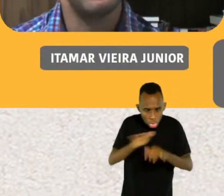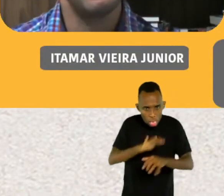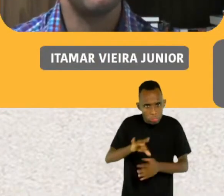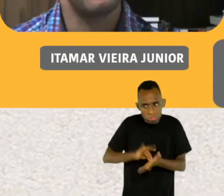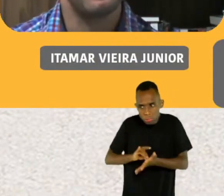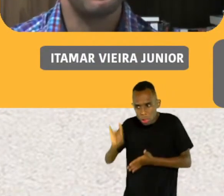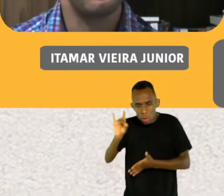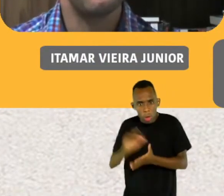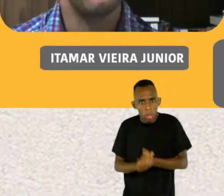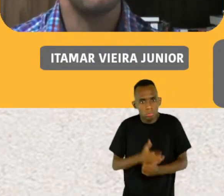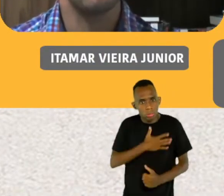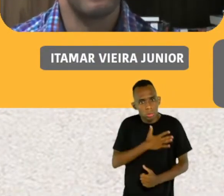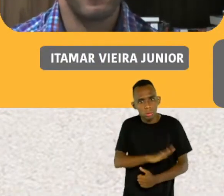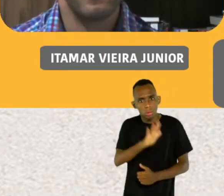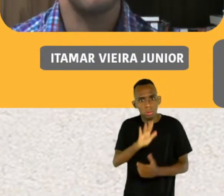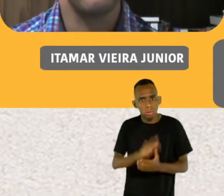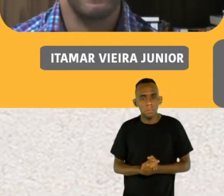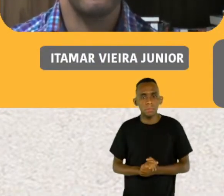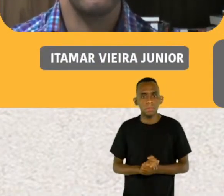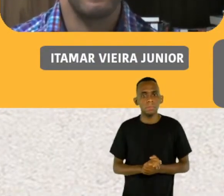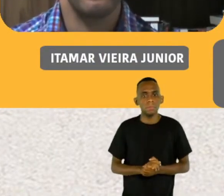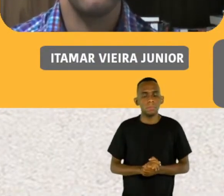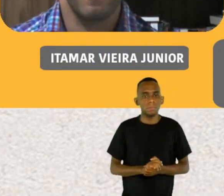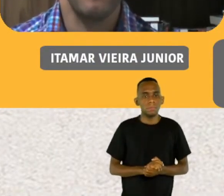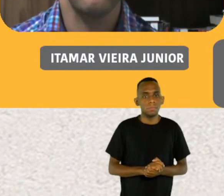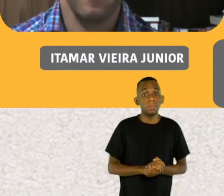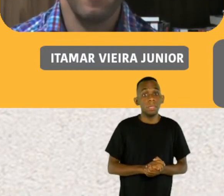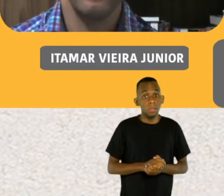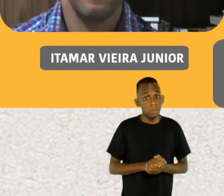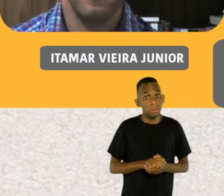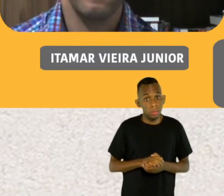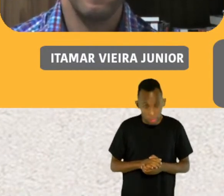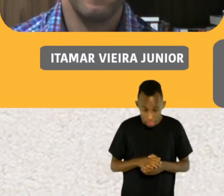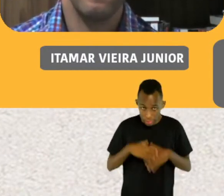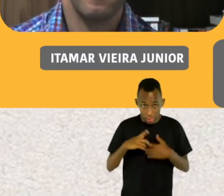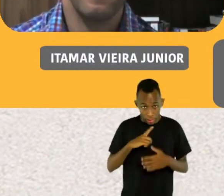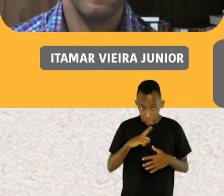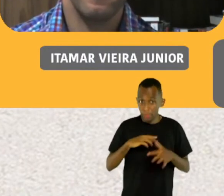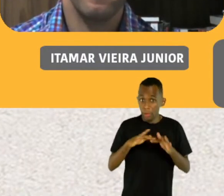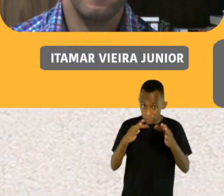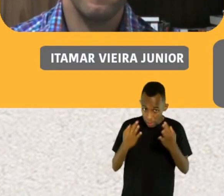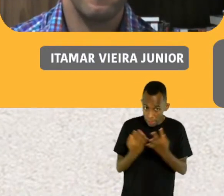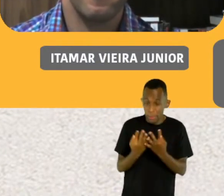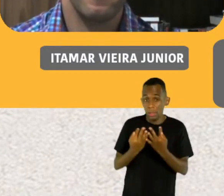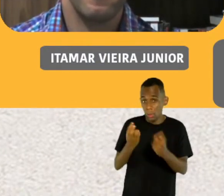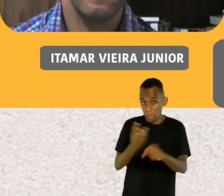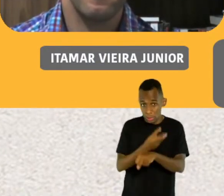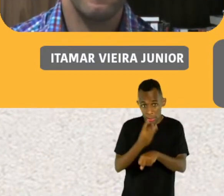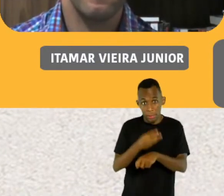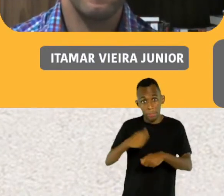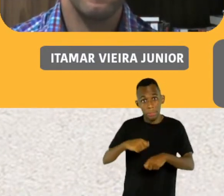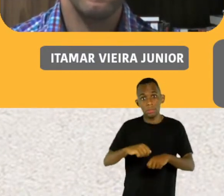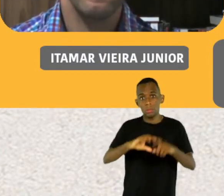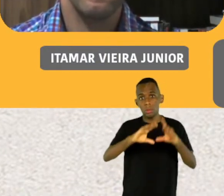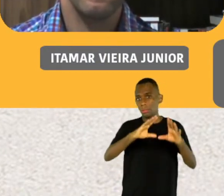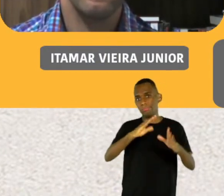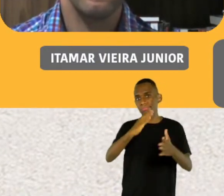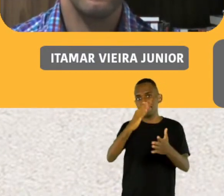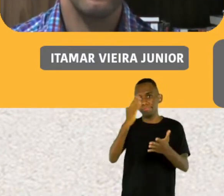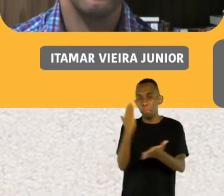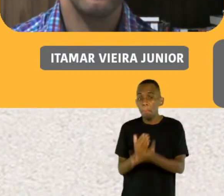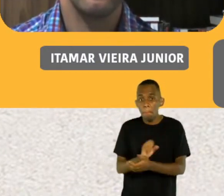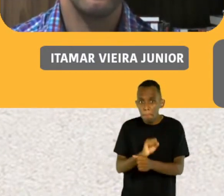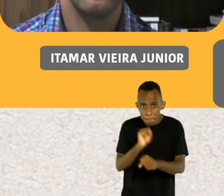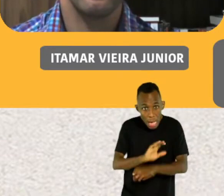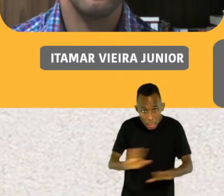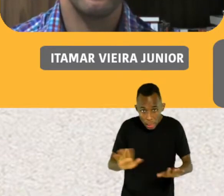WhatsApps familiares que tiveram que ser cancelados, porque não tinha mais diálogo. E